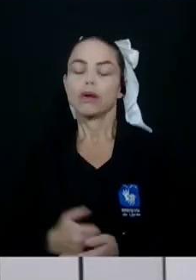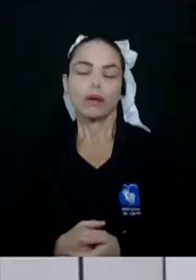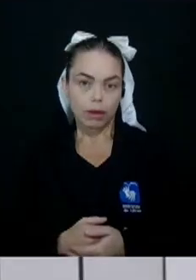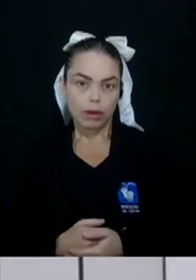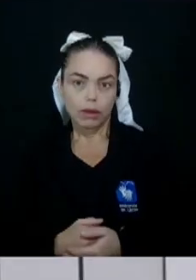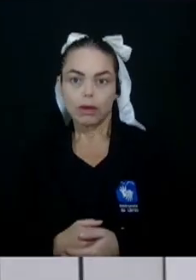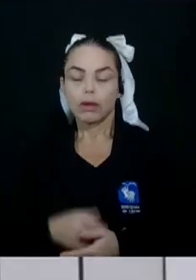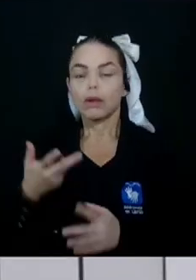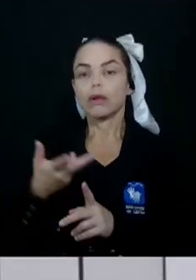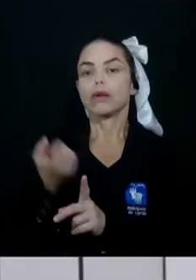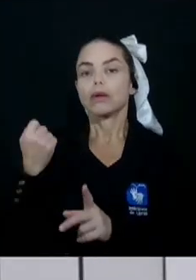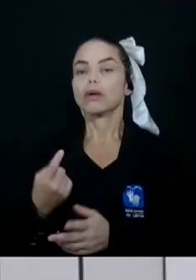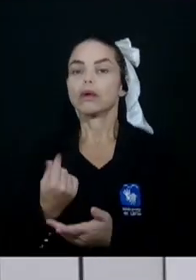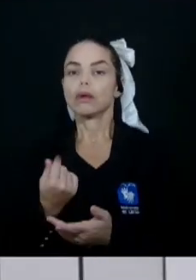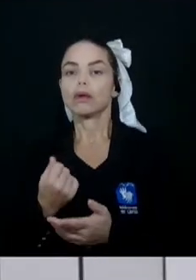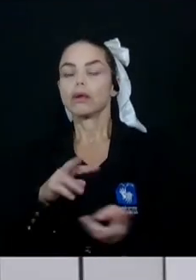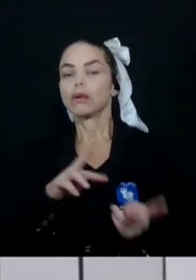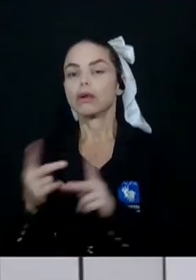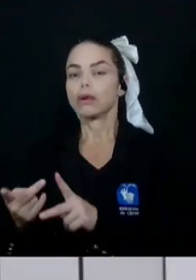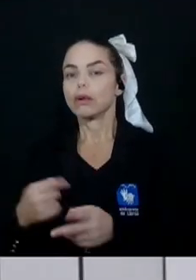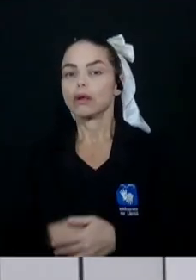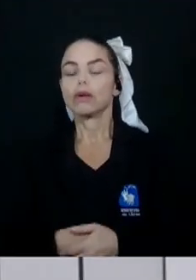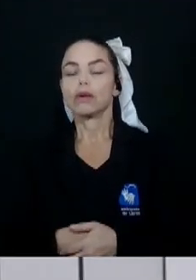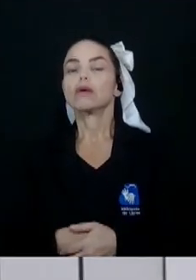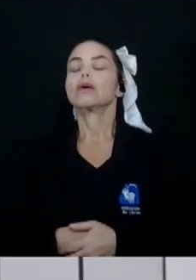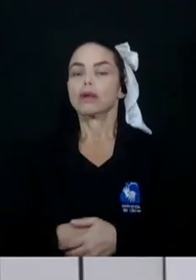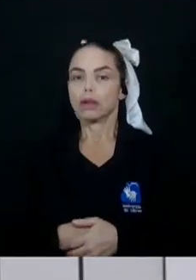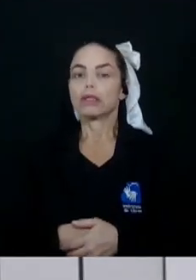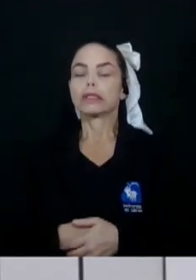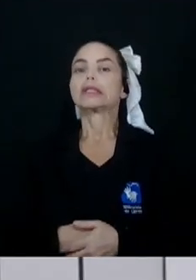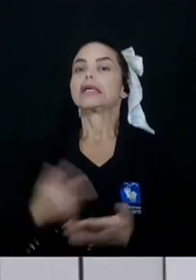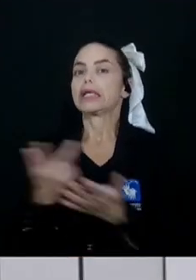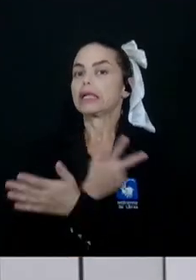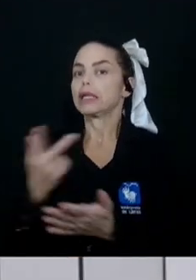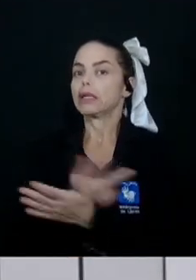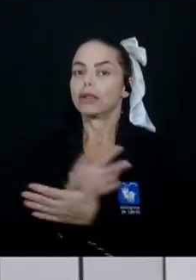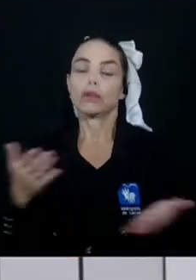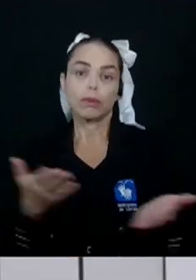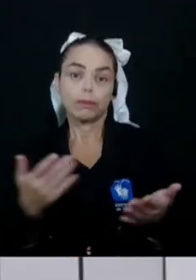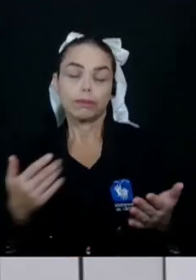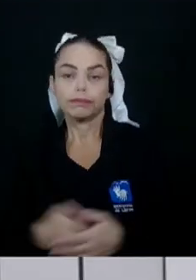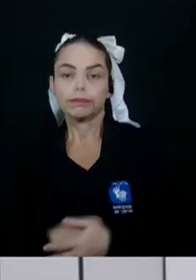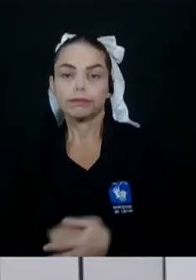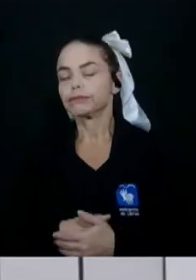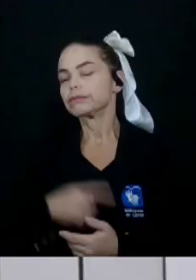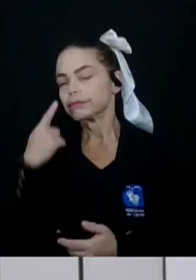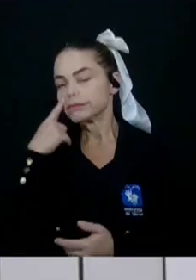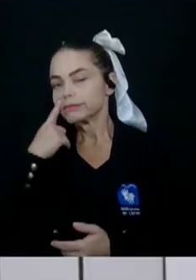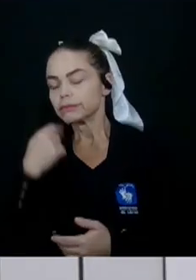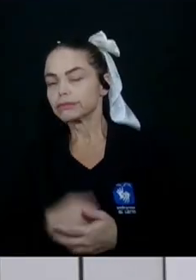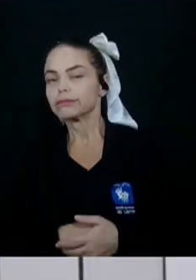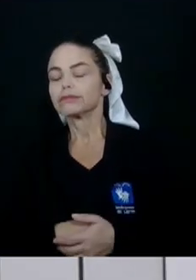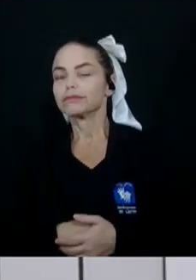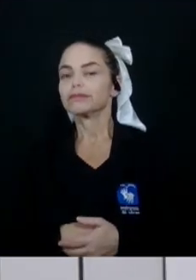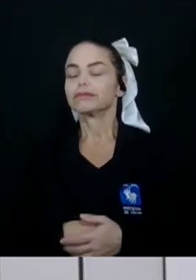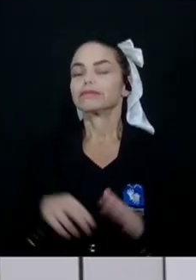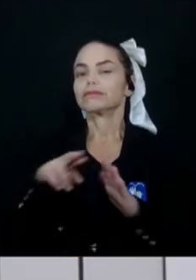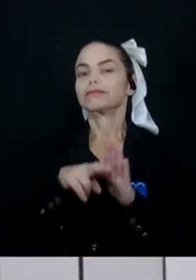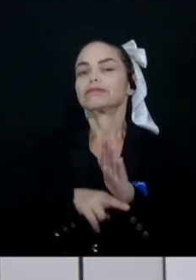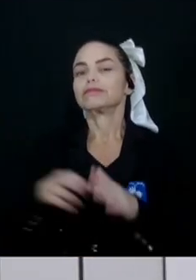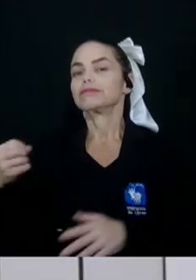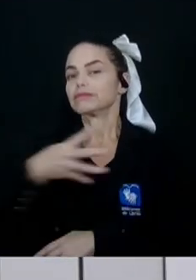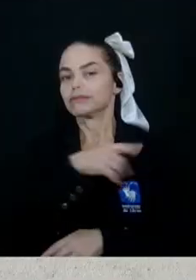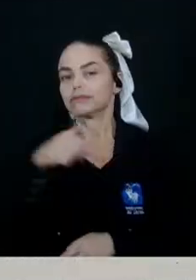dinheiro transferido de forma indevida. Hoje você vai conferir tudo sobre essas novas regras aqui no Na Ponta